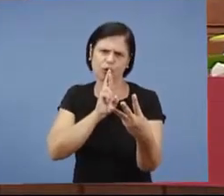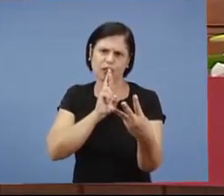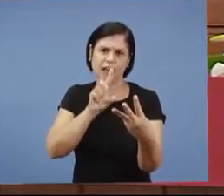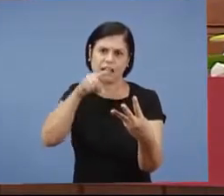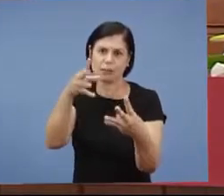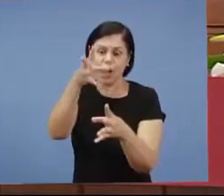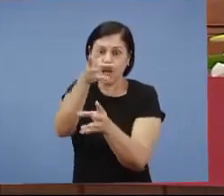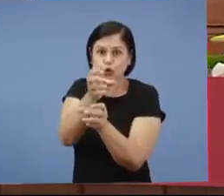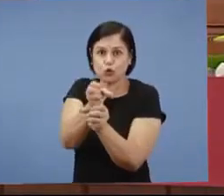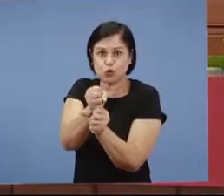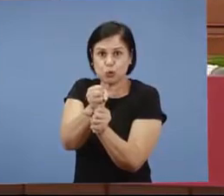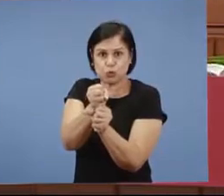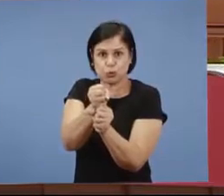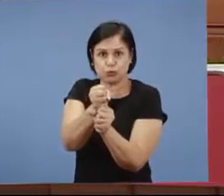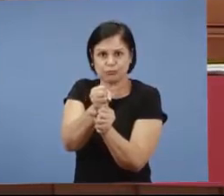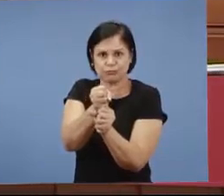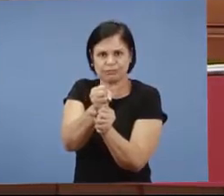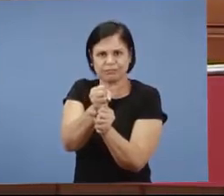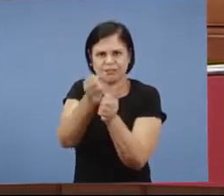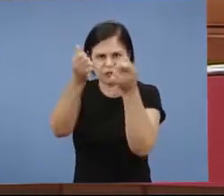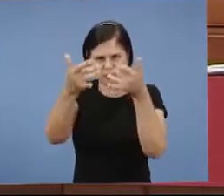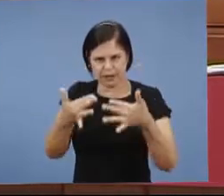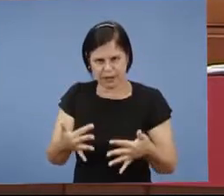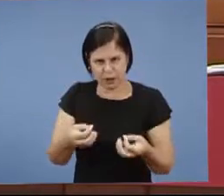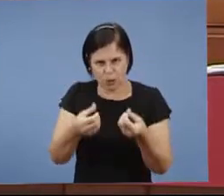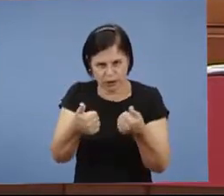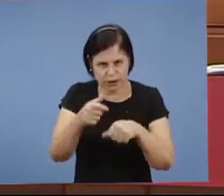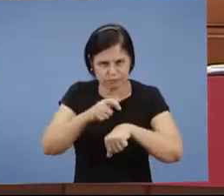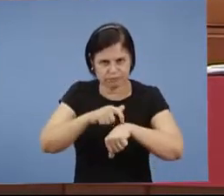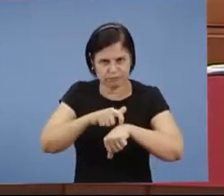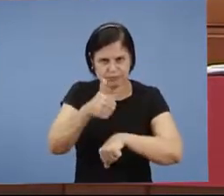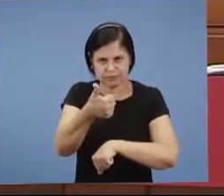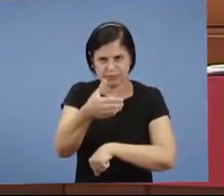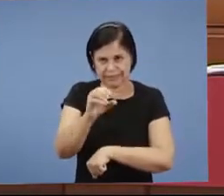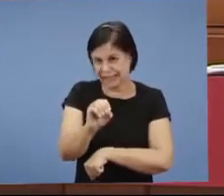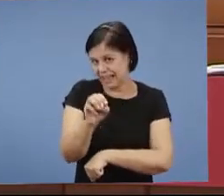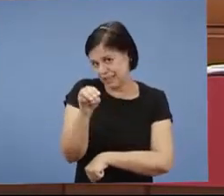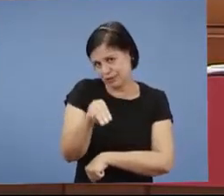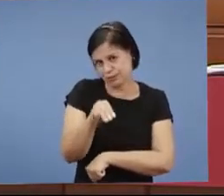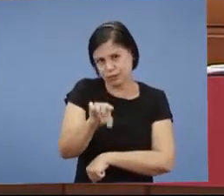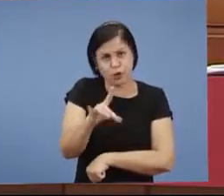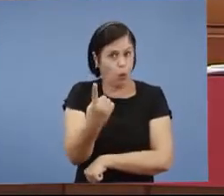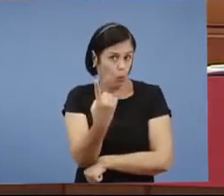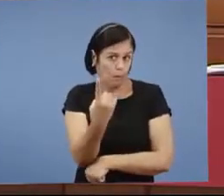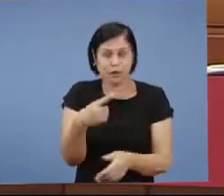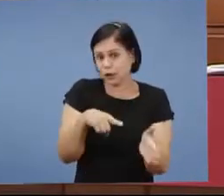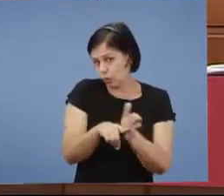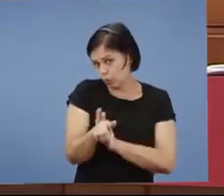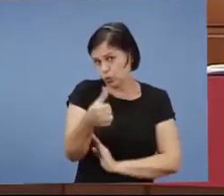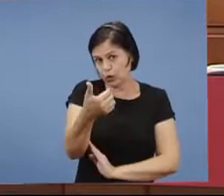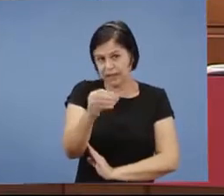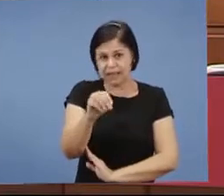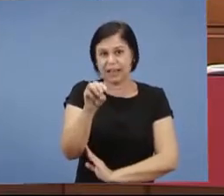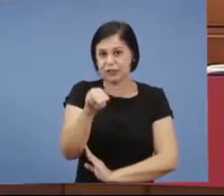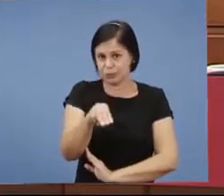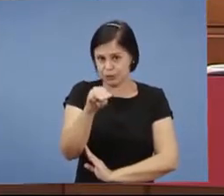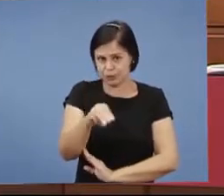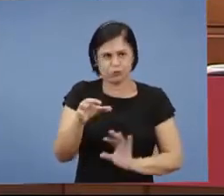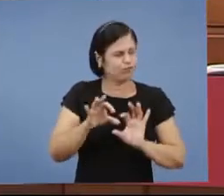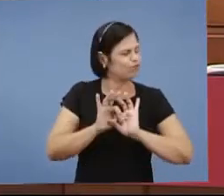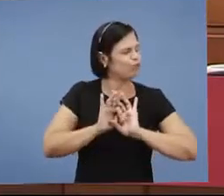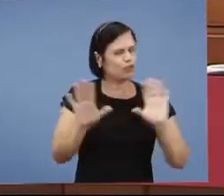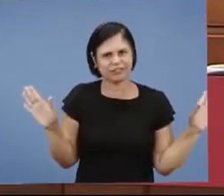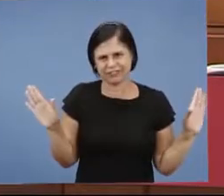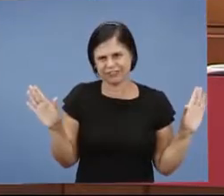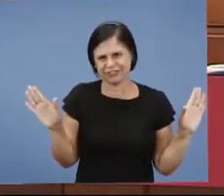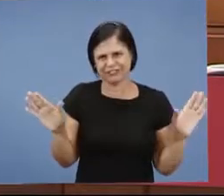no final. Esse tempo agora é 10 minutos. Só tem essa perguntinha. 10 minutos. Fique à